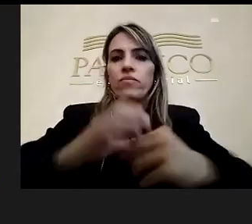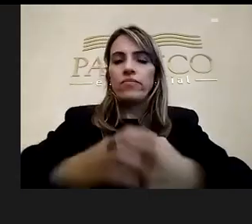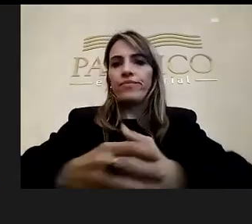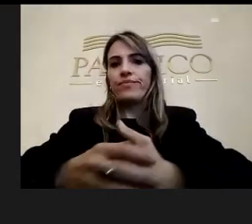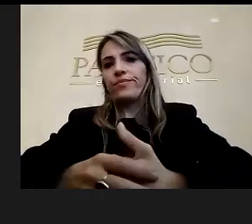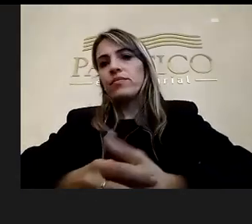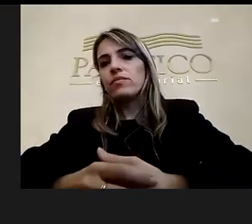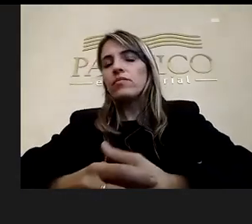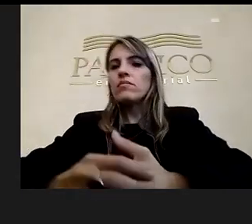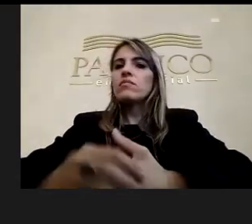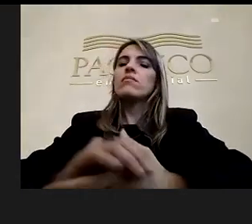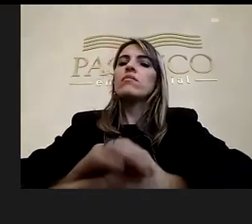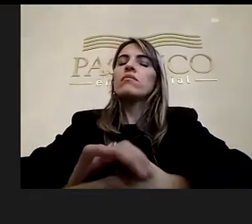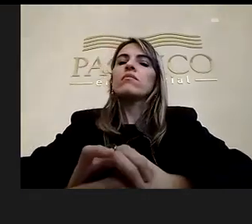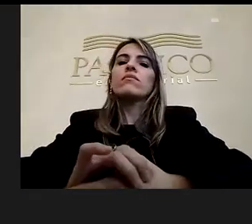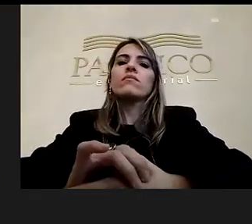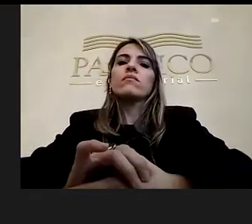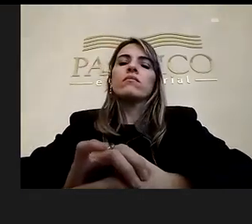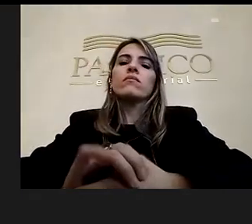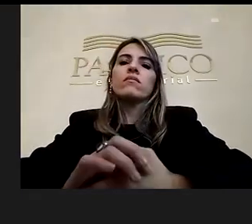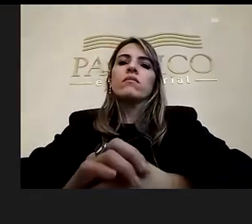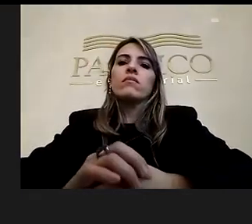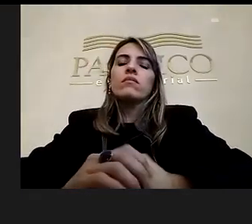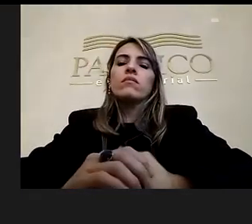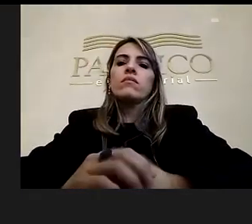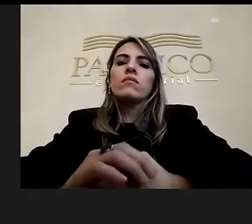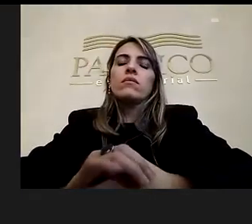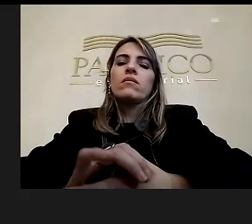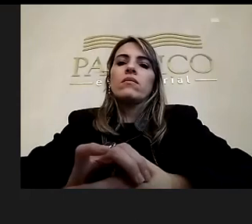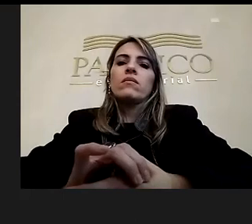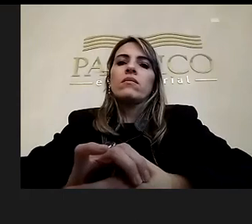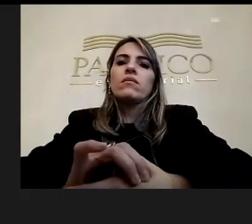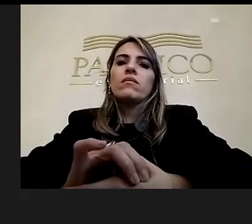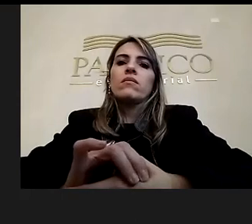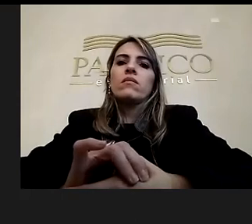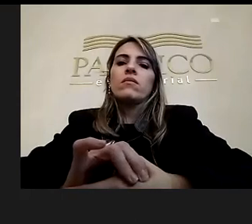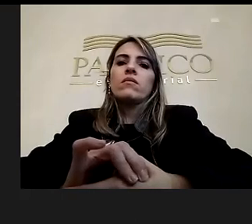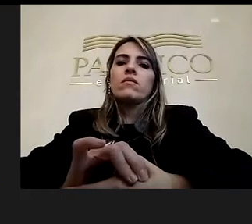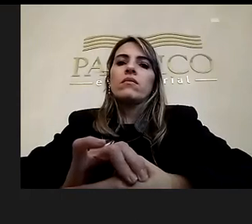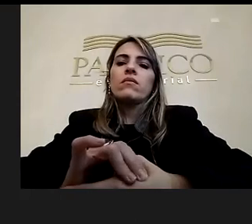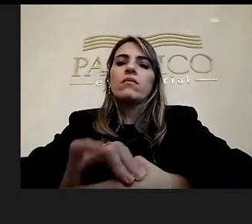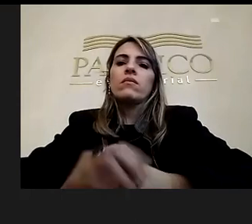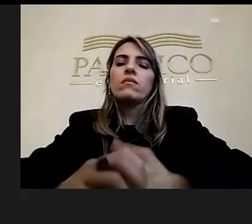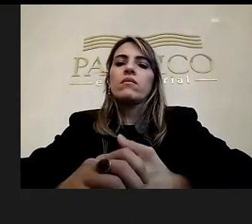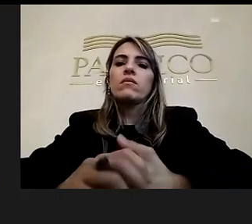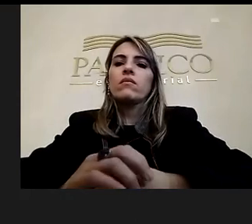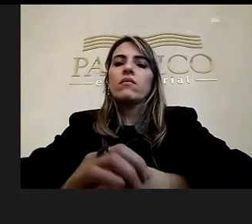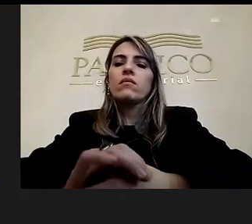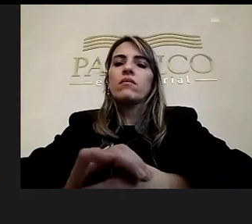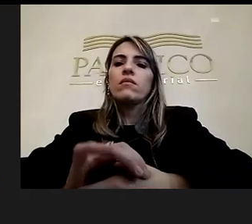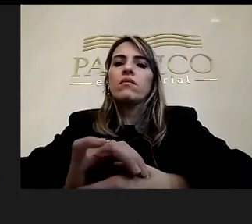Ok, vamos aqui de novo. Que bom poder vê-las aí. Algumas pessoas não estão mais aparecendo